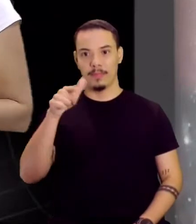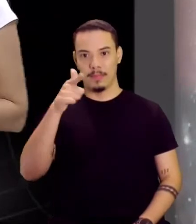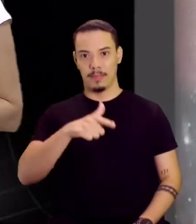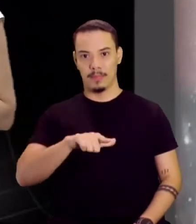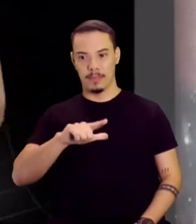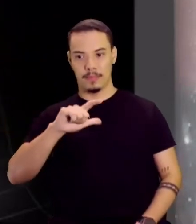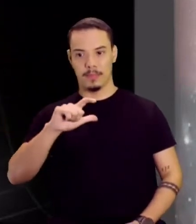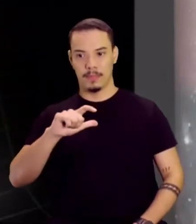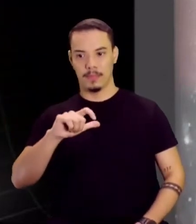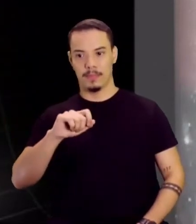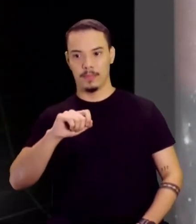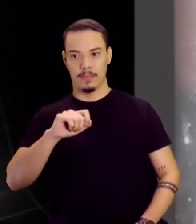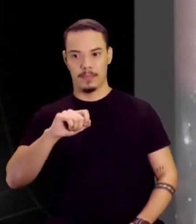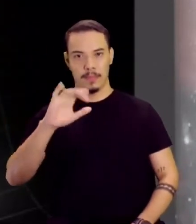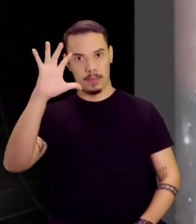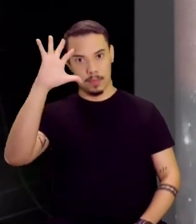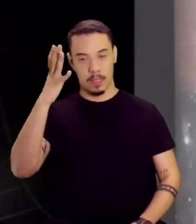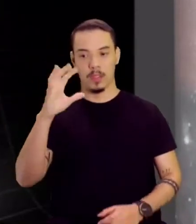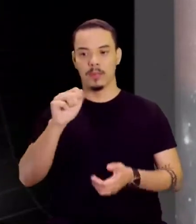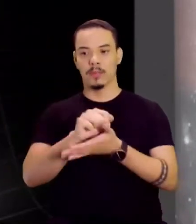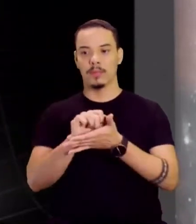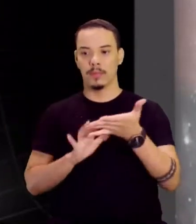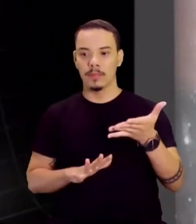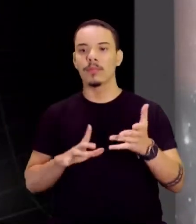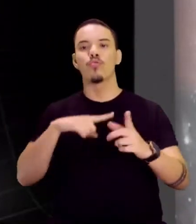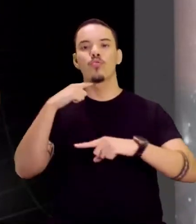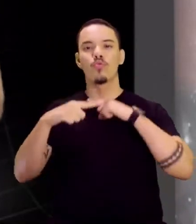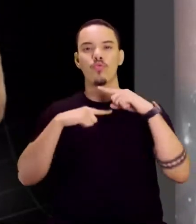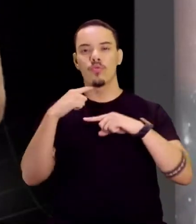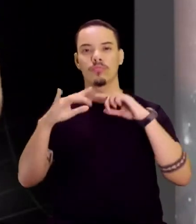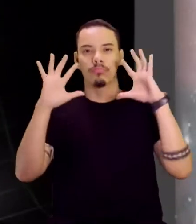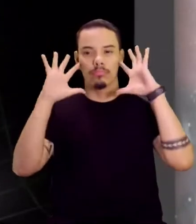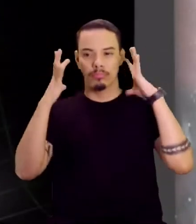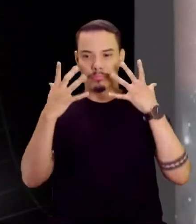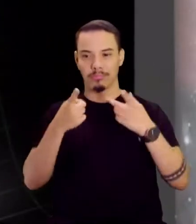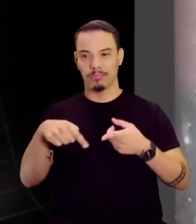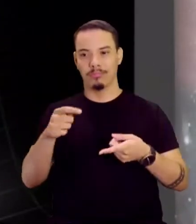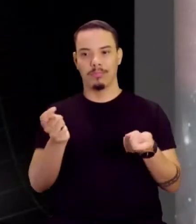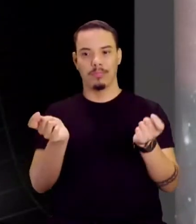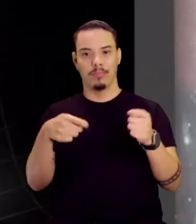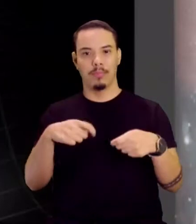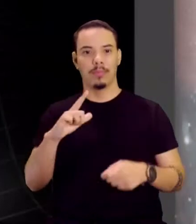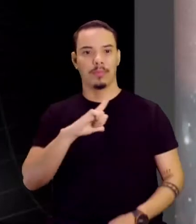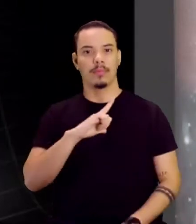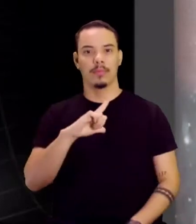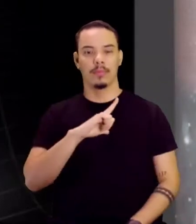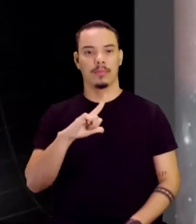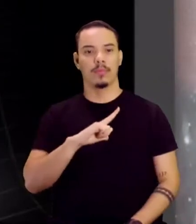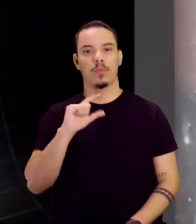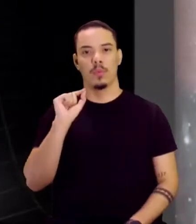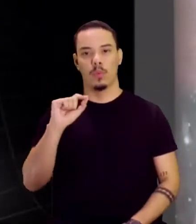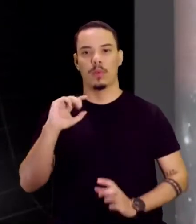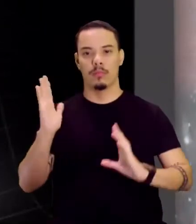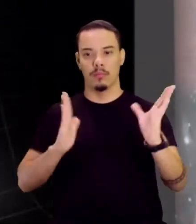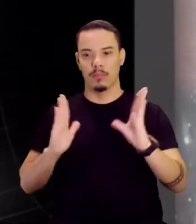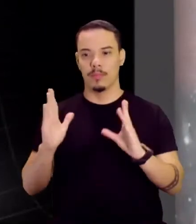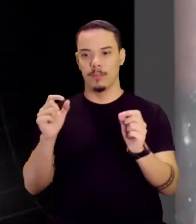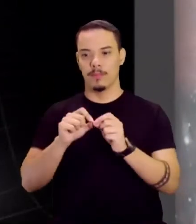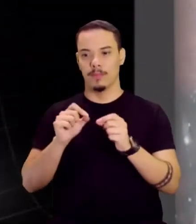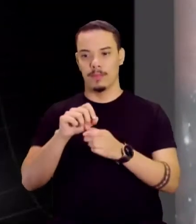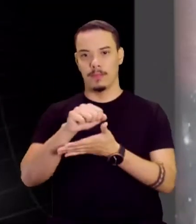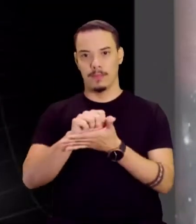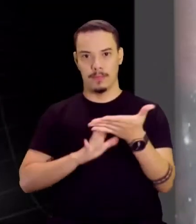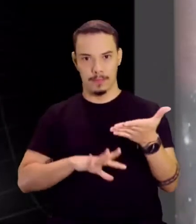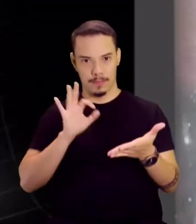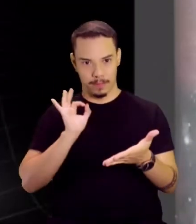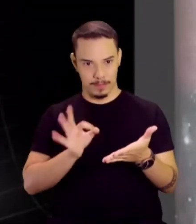exercício, né, Décio? Para tirar aquelas dúvidas. Exatamente. Vamos tirar as dúvidas que vocês possam ter tido durante a execução das